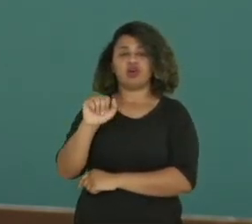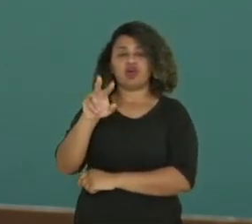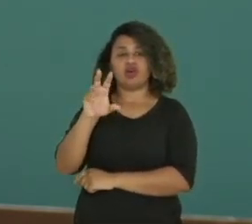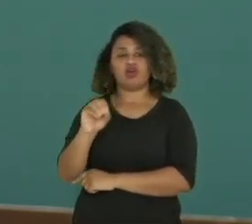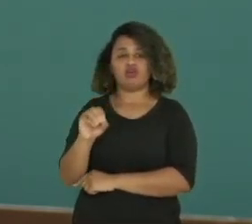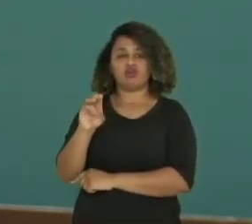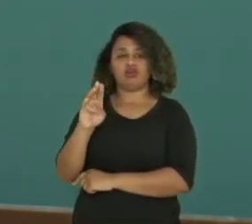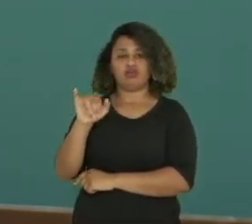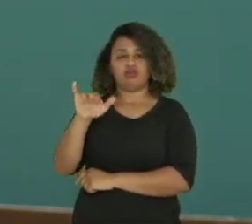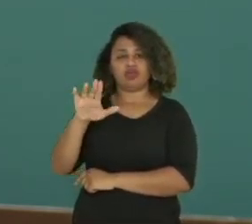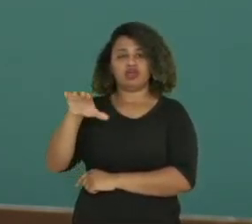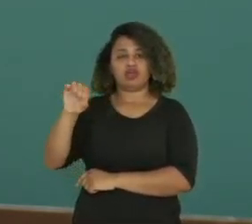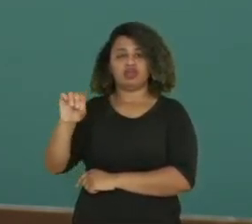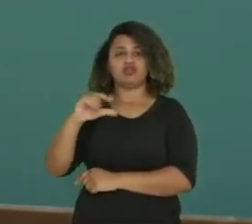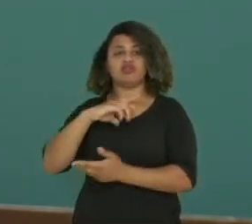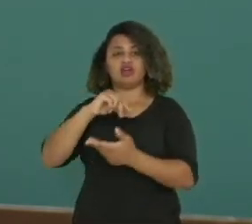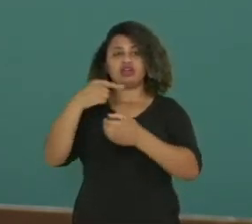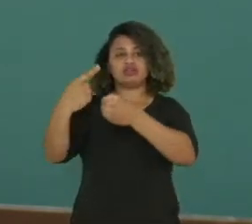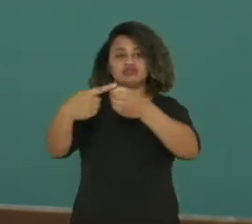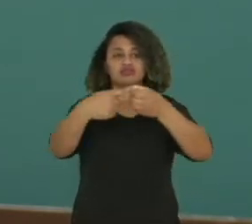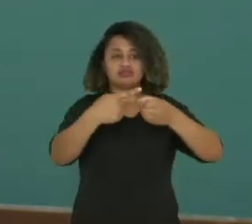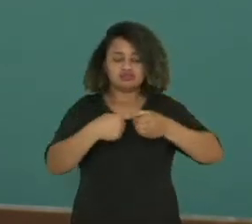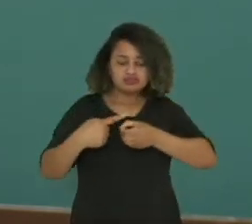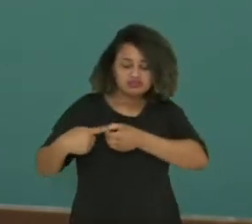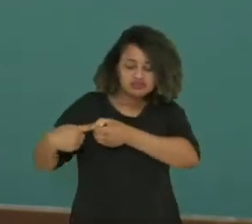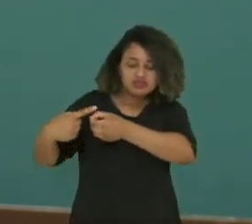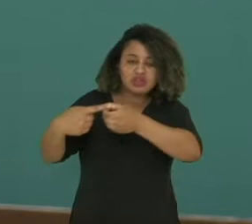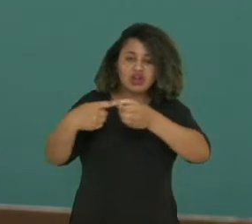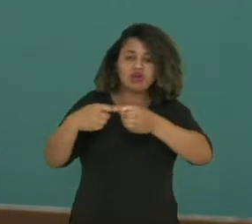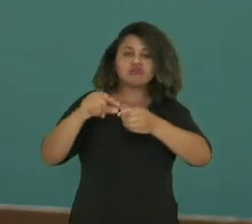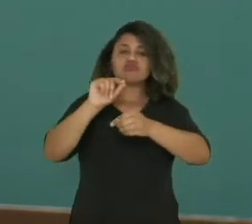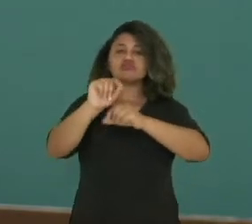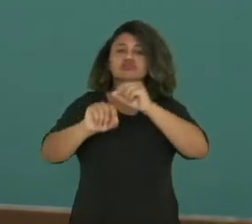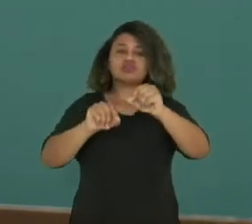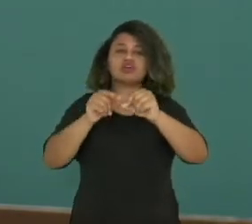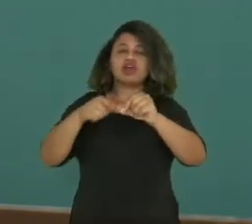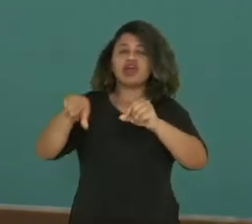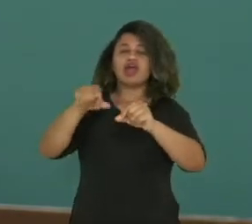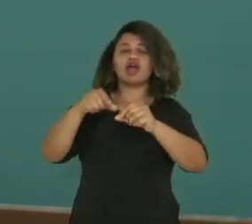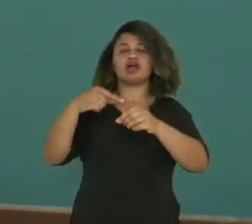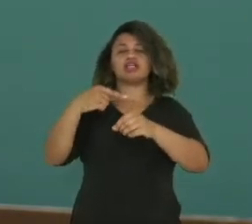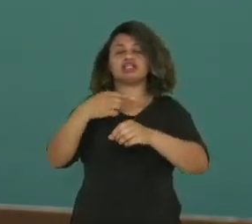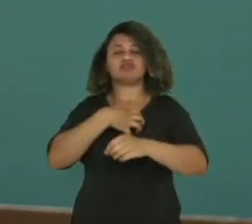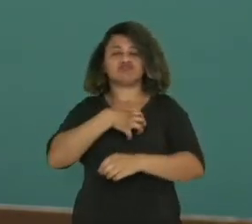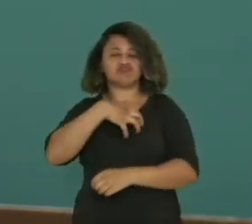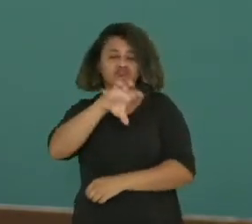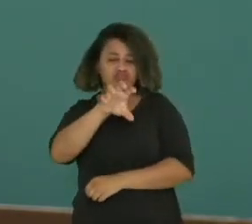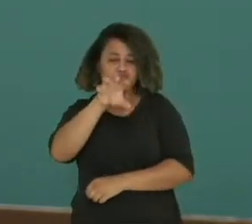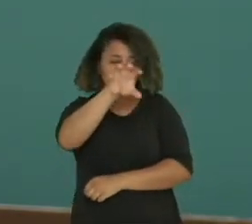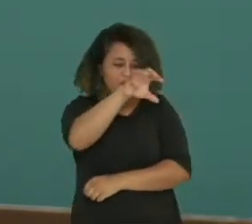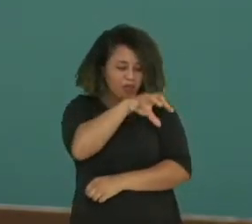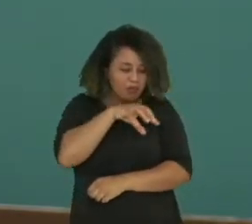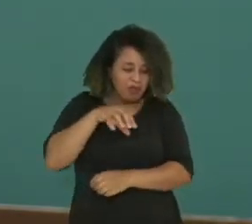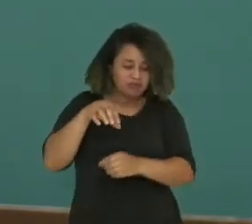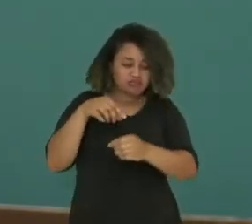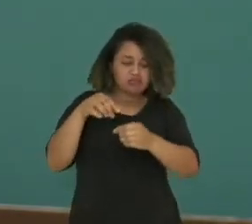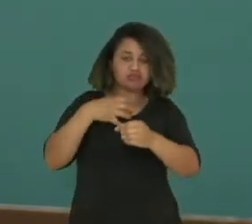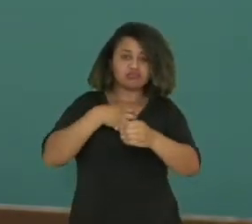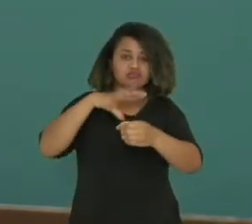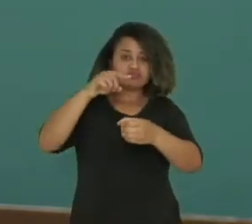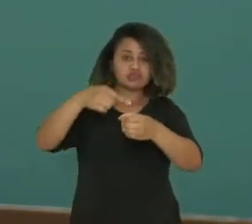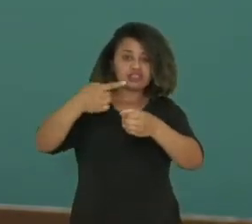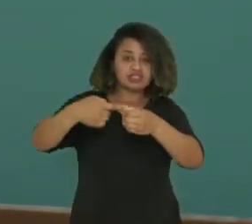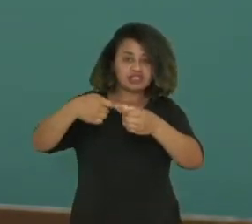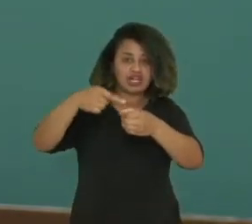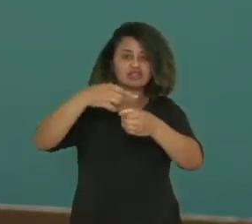ali a vários municípios que estão no entorno de Salvador. Então toda essa área que nós temos em verde aqui no